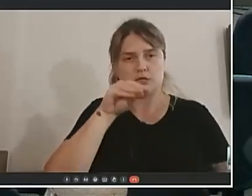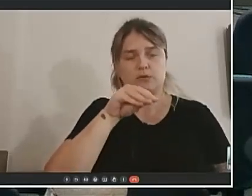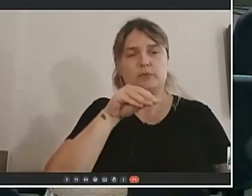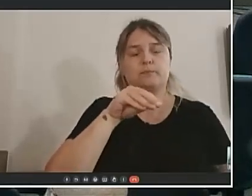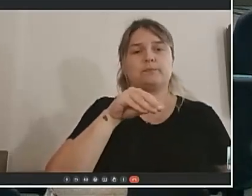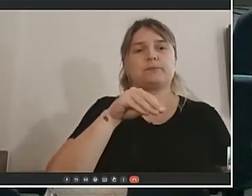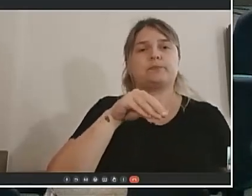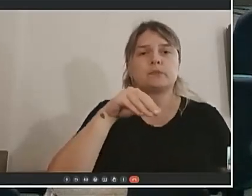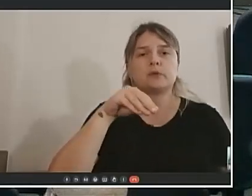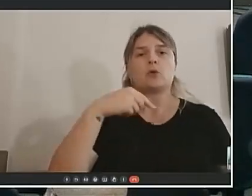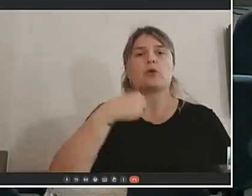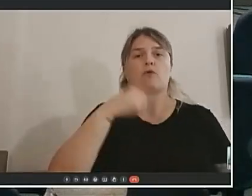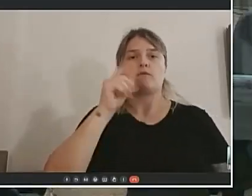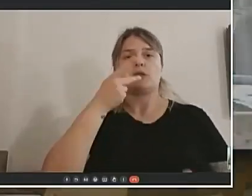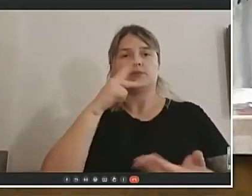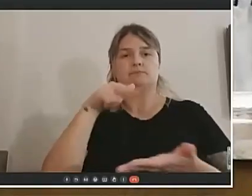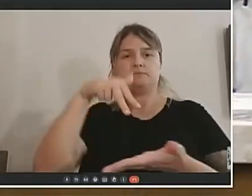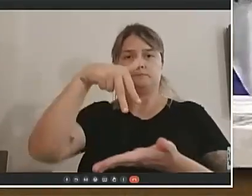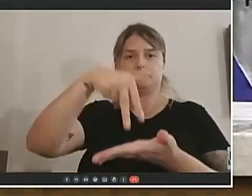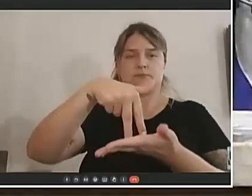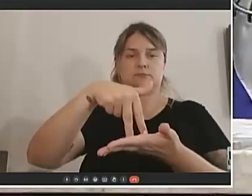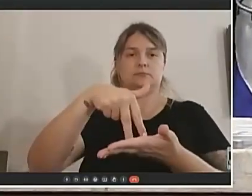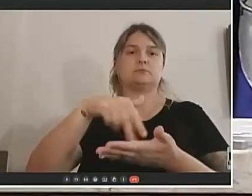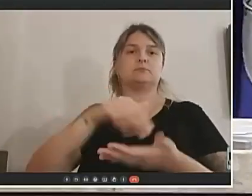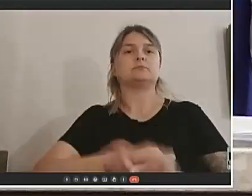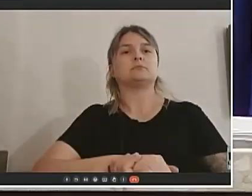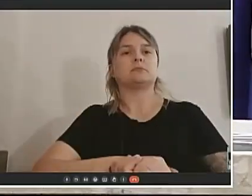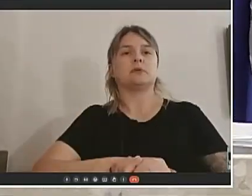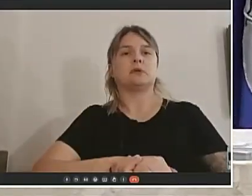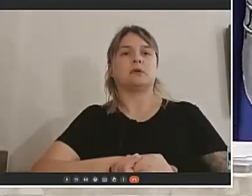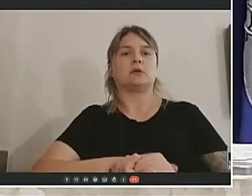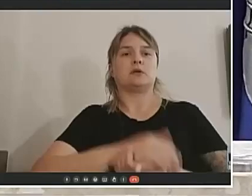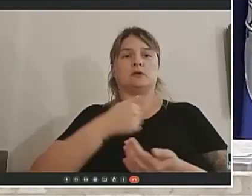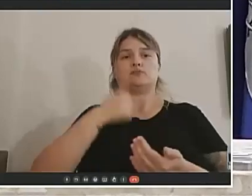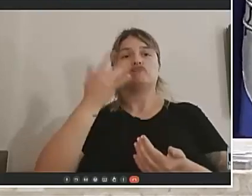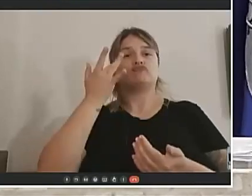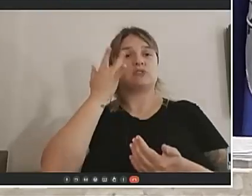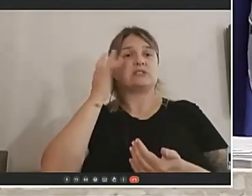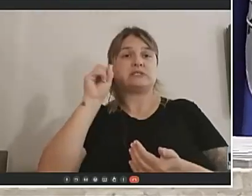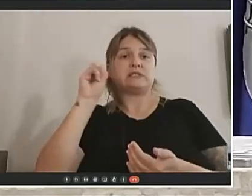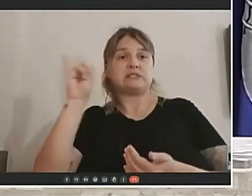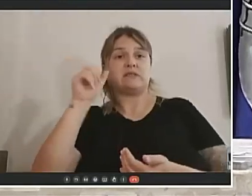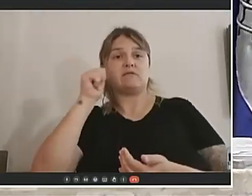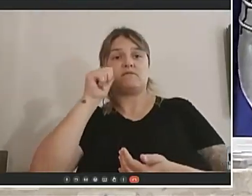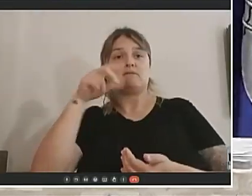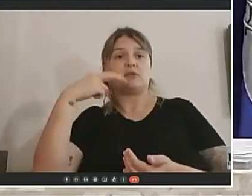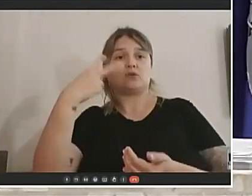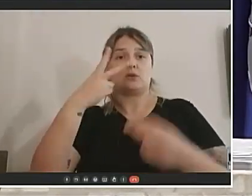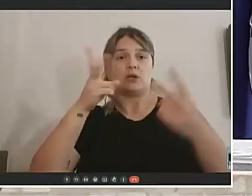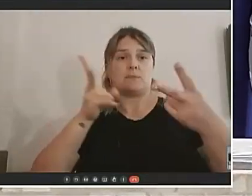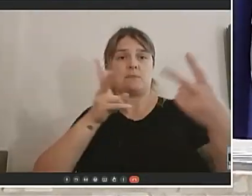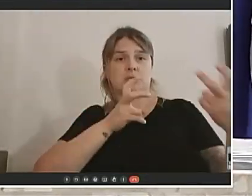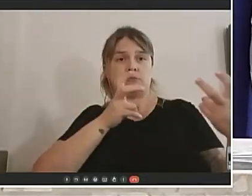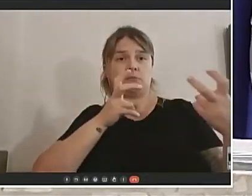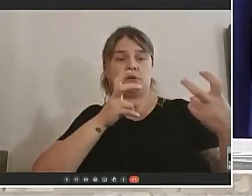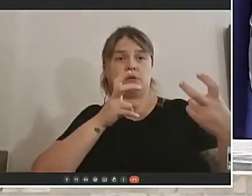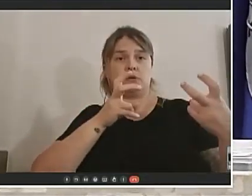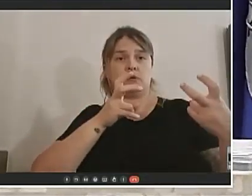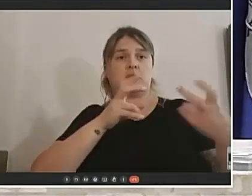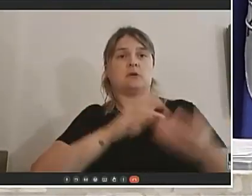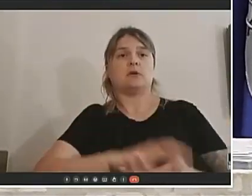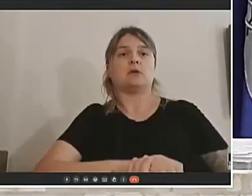citei na Tribuna a vereadora até se justificou até então não sei se a vereadora reparou na na fala que eu tava utilizando ao qual